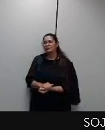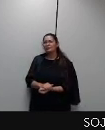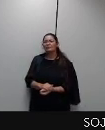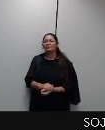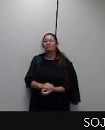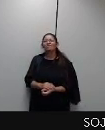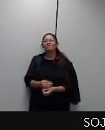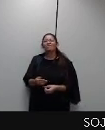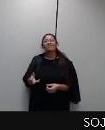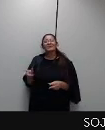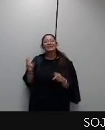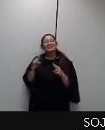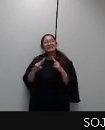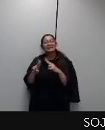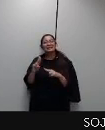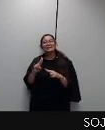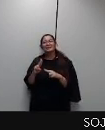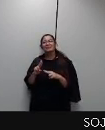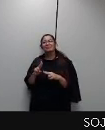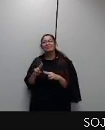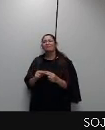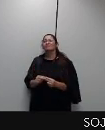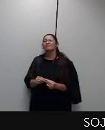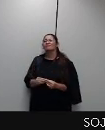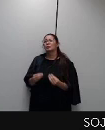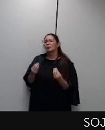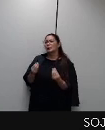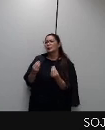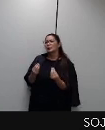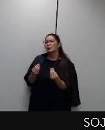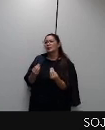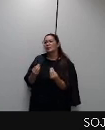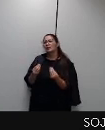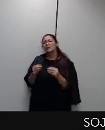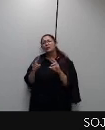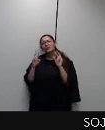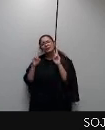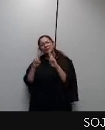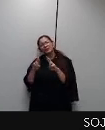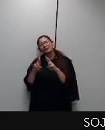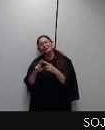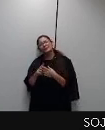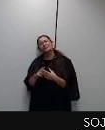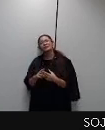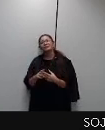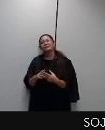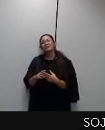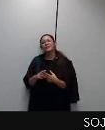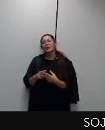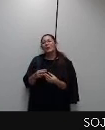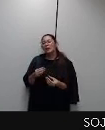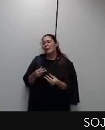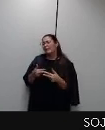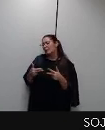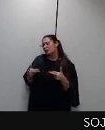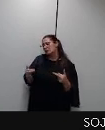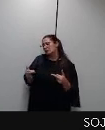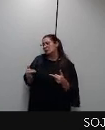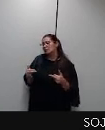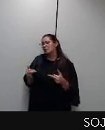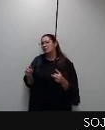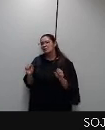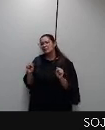e branco como a Bruma repente posso assim uma coisa que era ponderada era